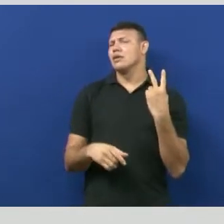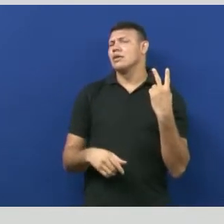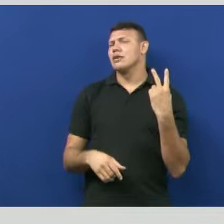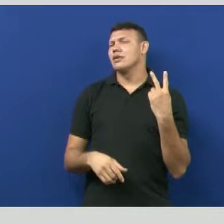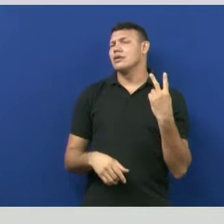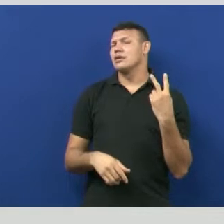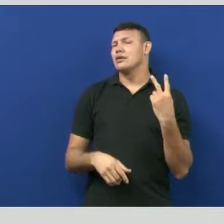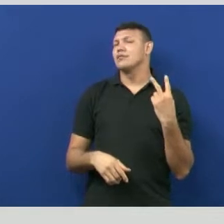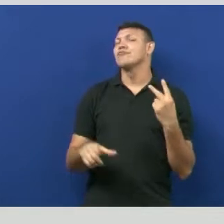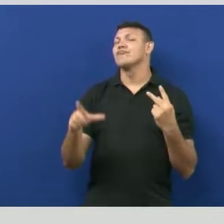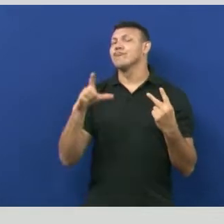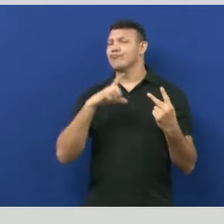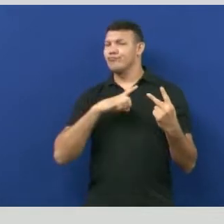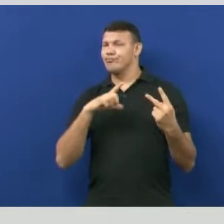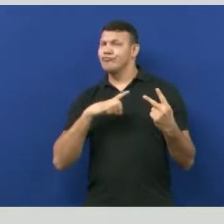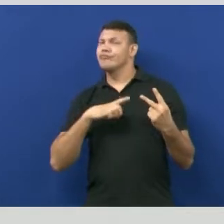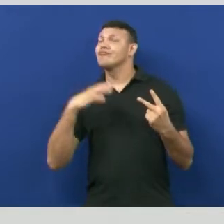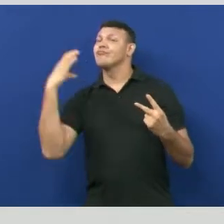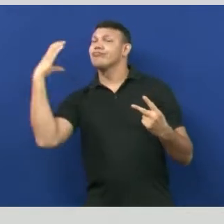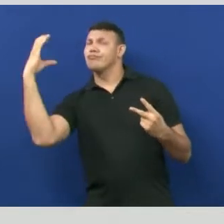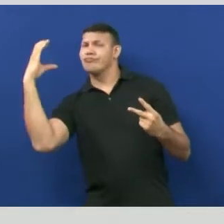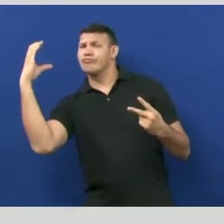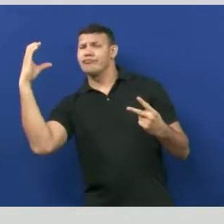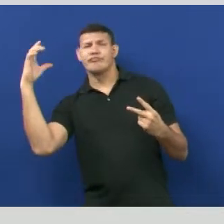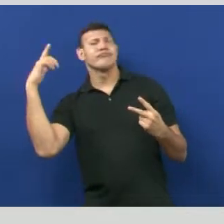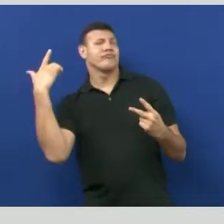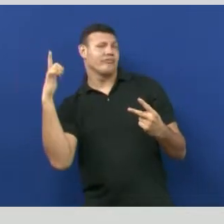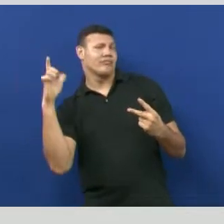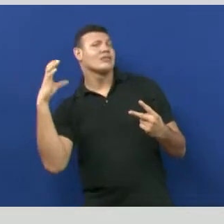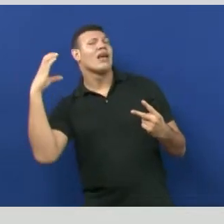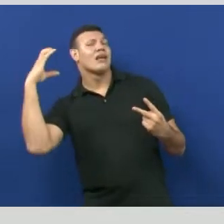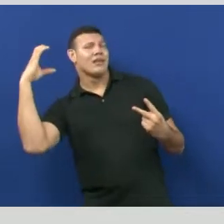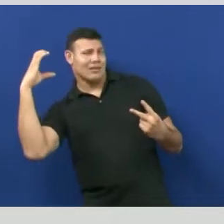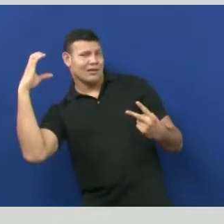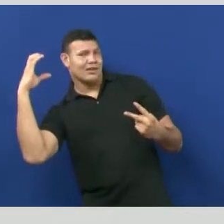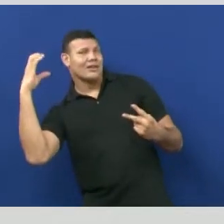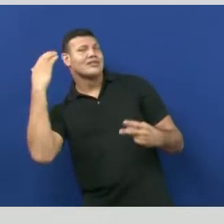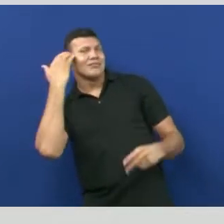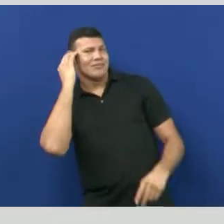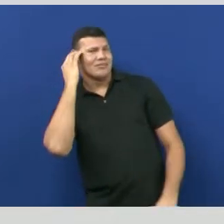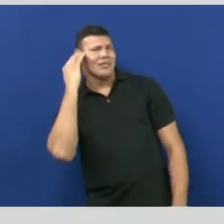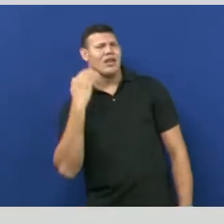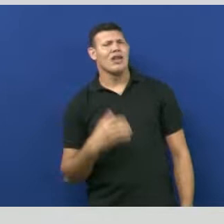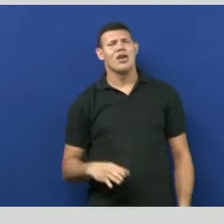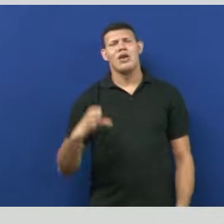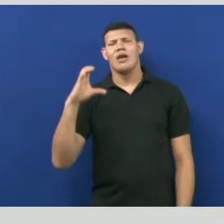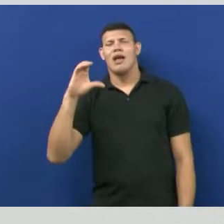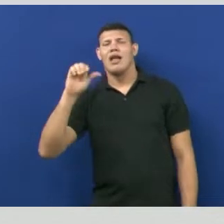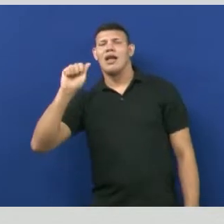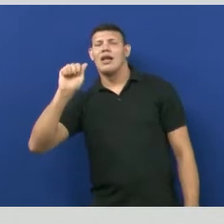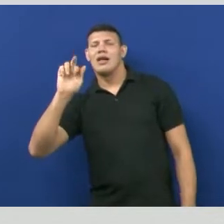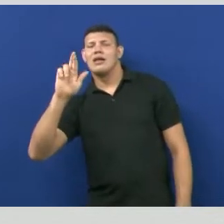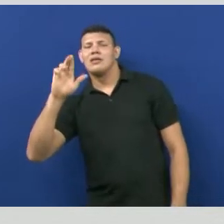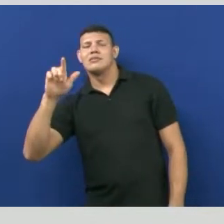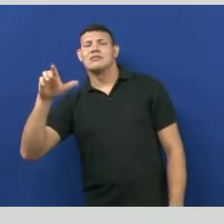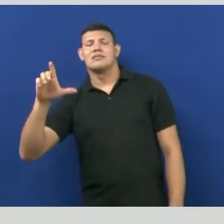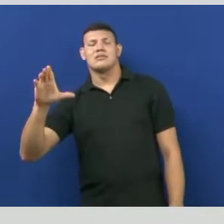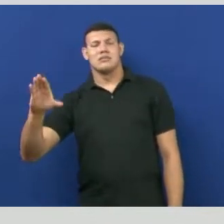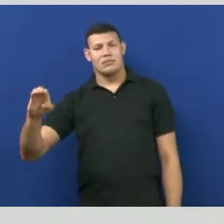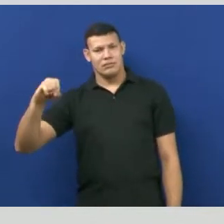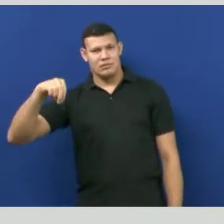da molécula química do elemento carbono. O carbono, ele faz parte das